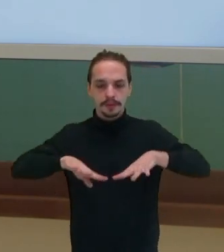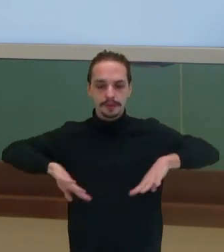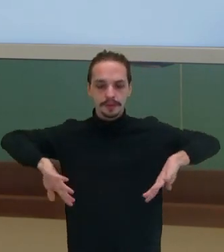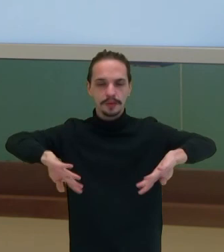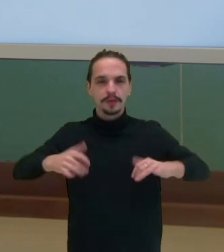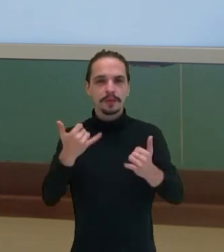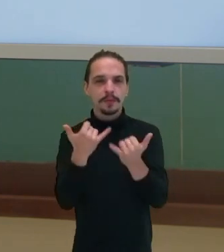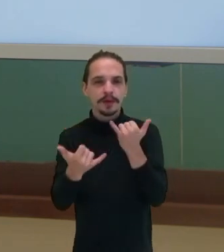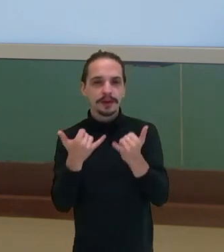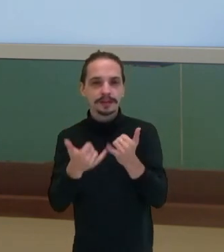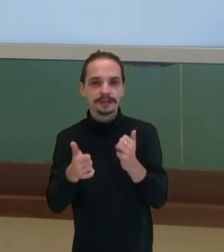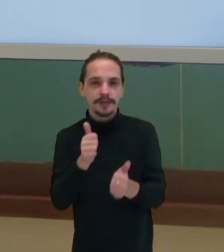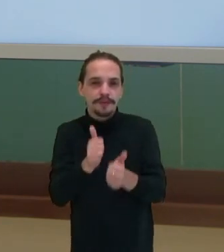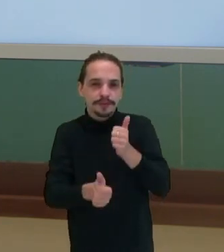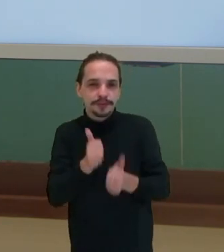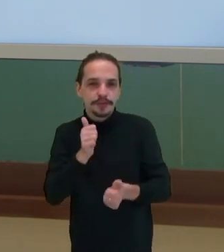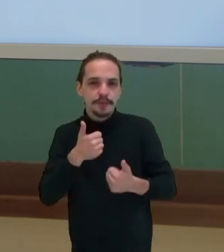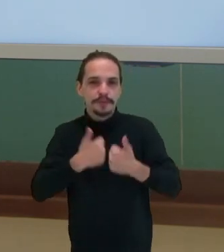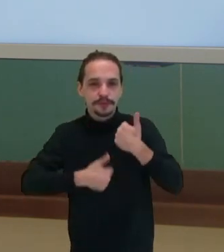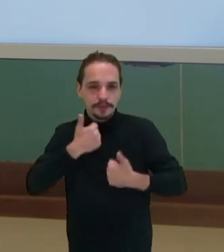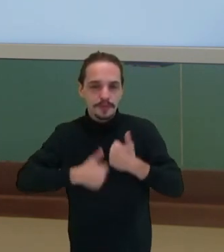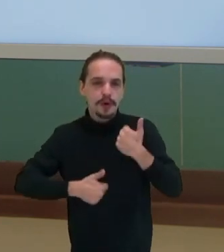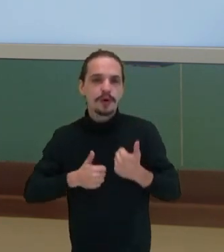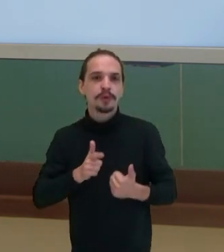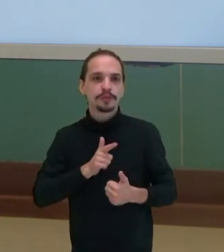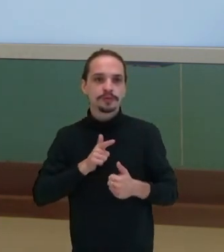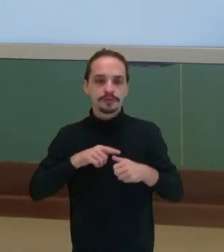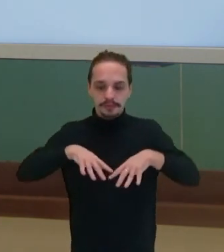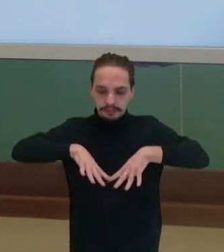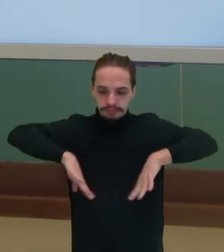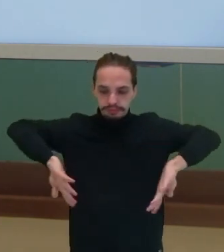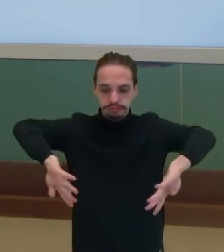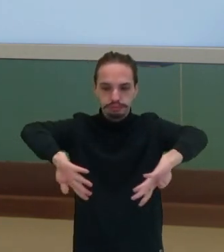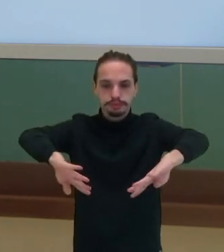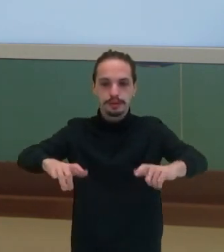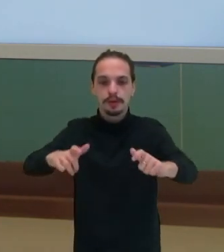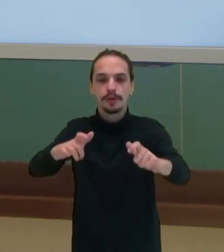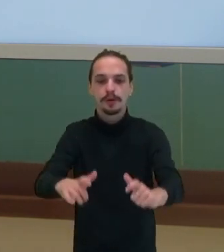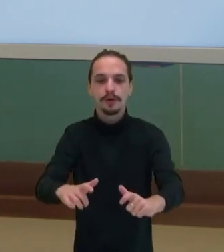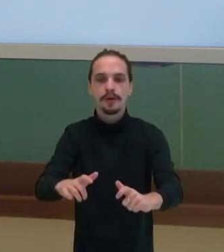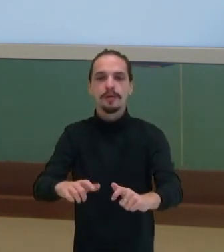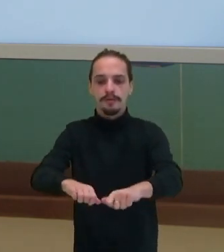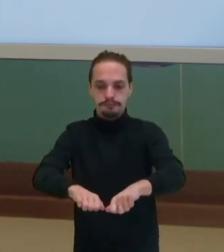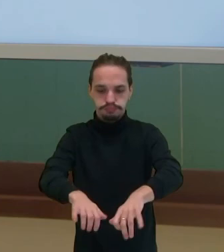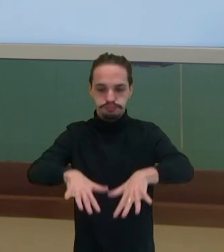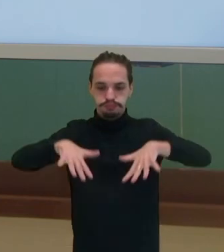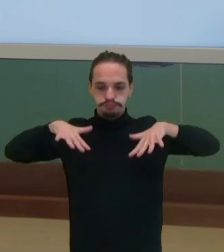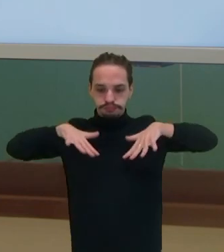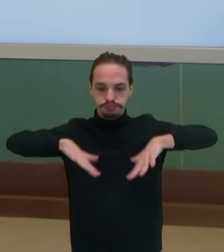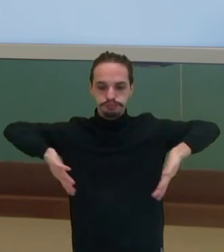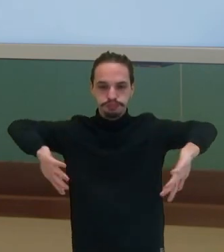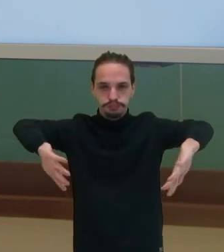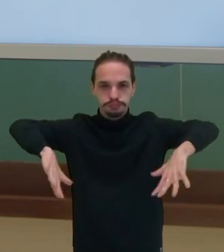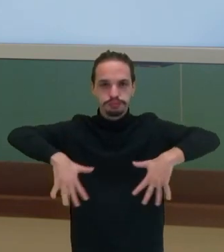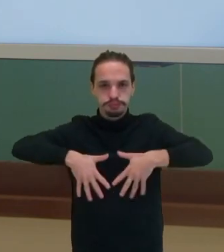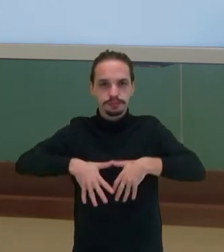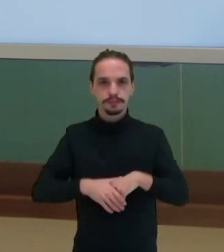de futebol, né? A arquibancada ao redor, o palco no meio ali para a apresentação.